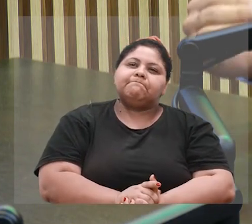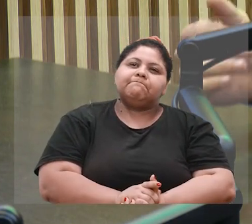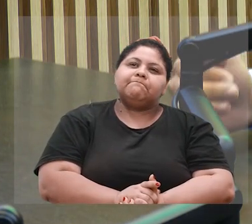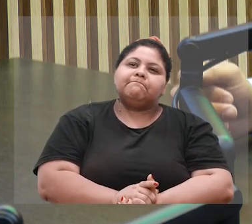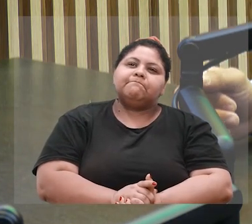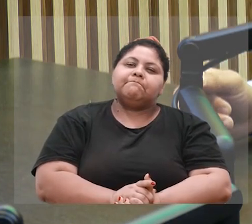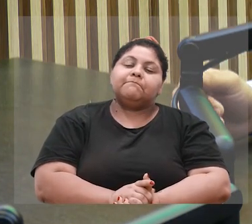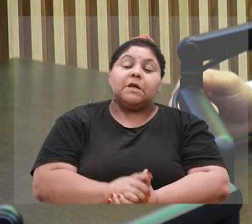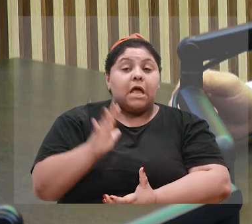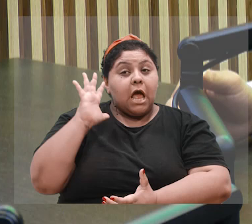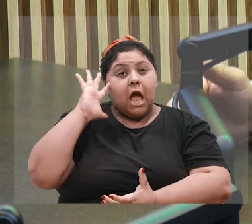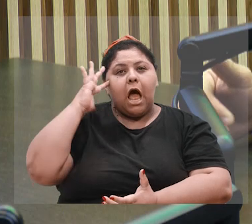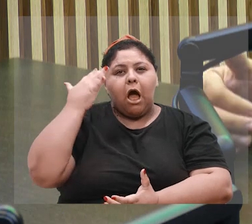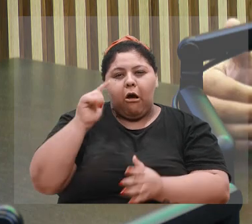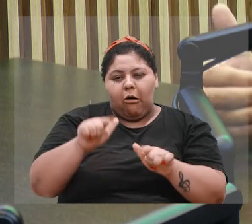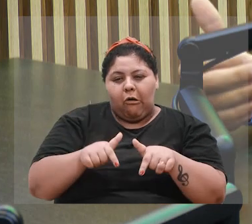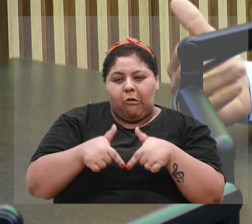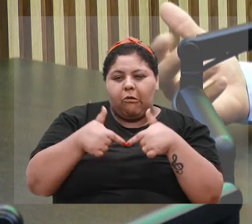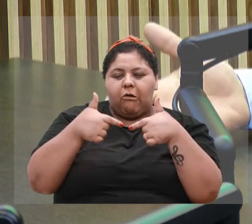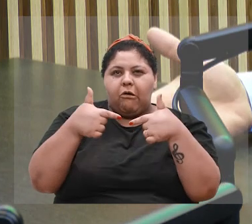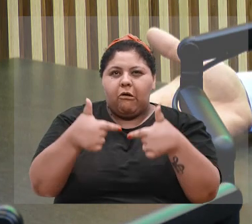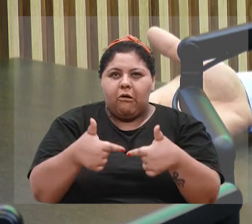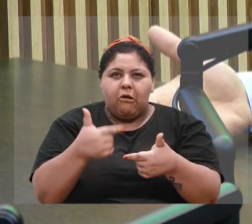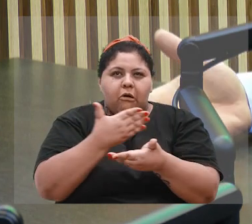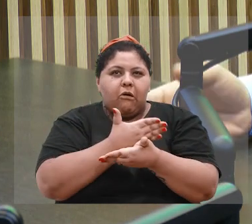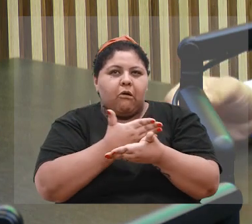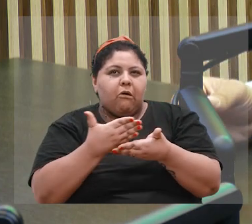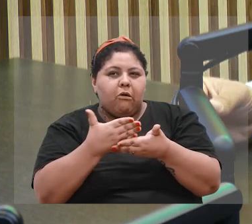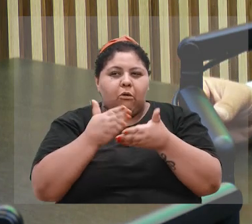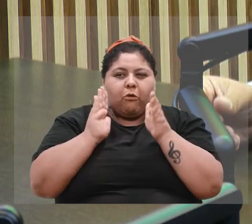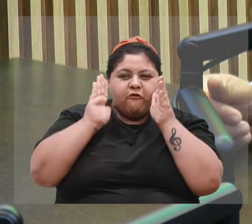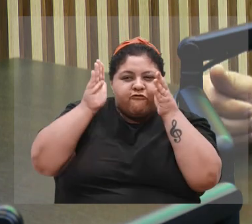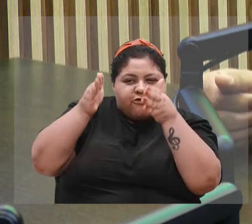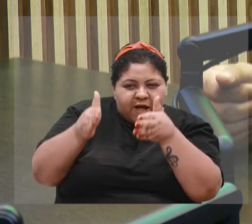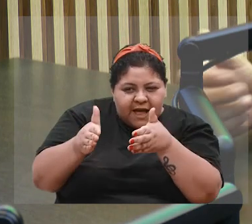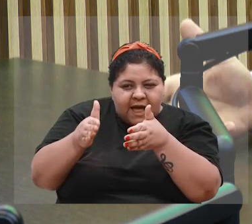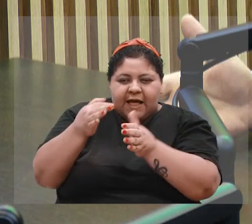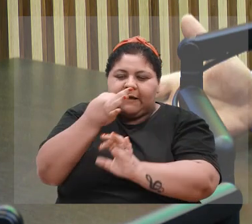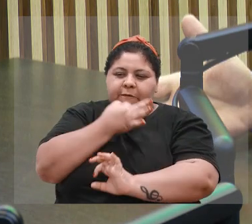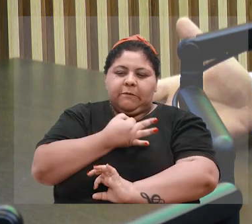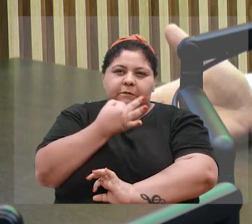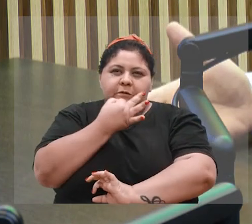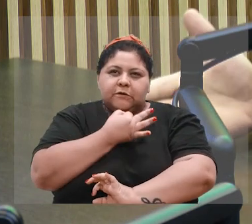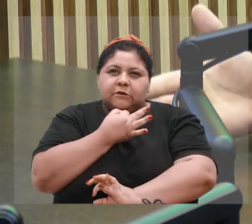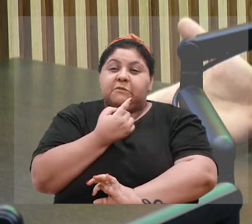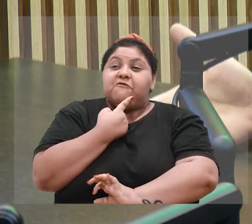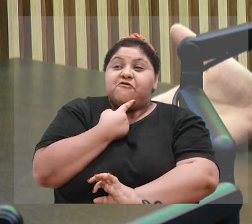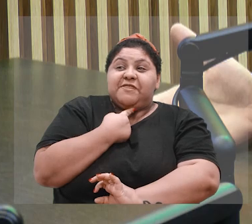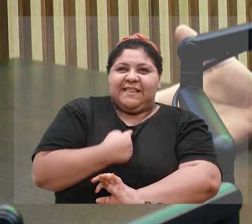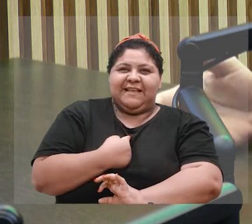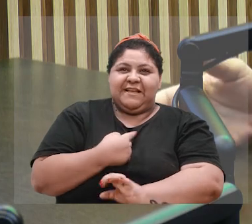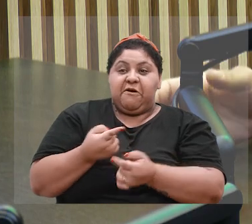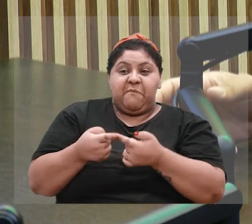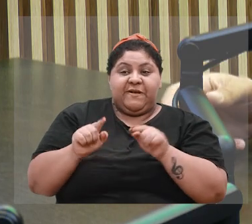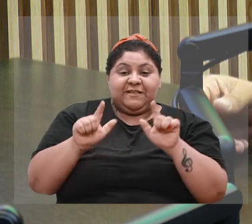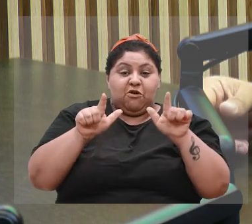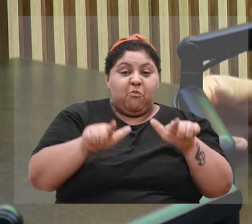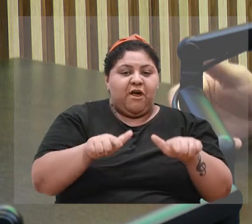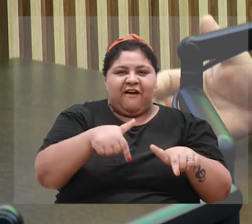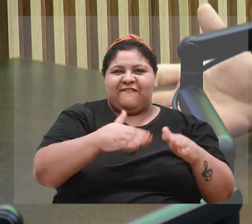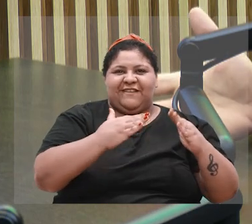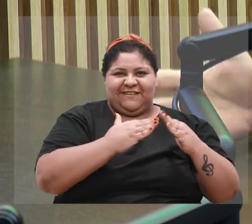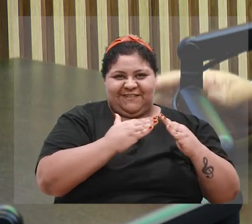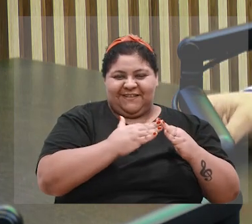Foram acontecendo alguns feitos, eu comecei a olhar mais para Caxias do Sul, com uma vontade maior, só que eu não morava aqui. Então a gente